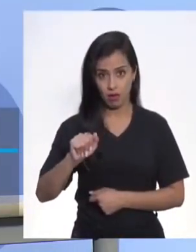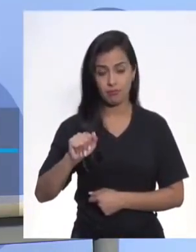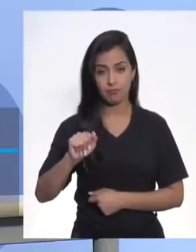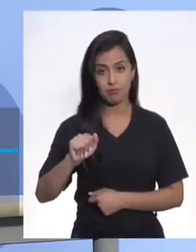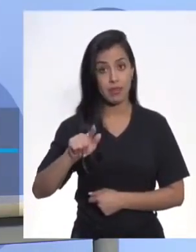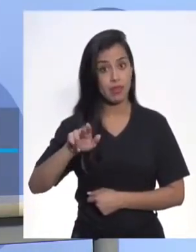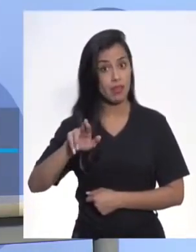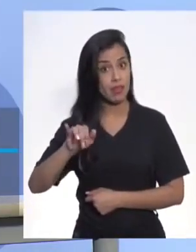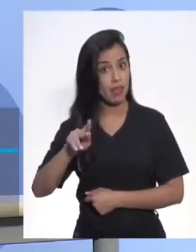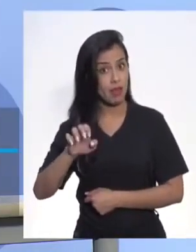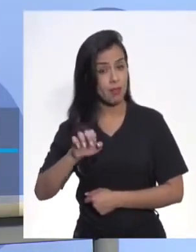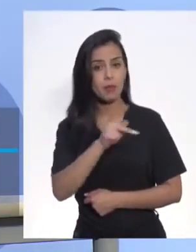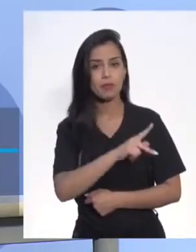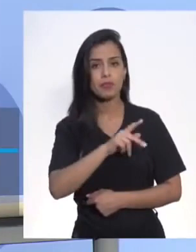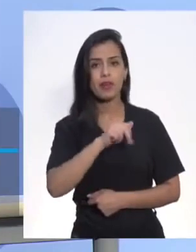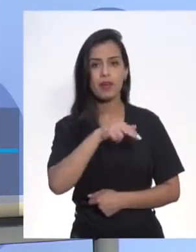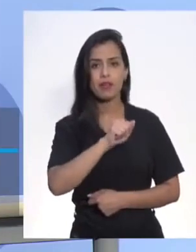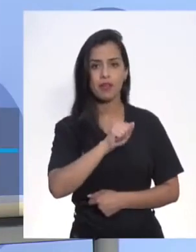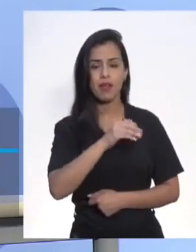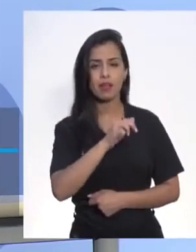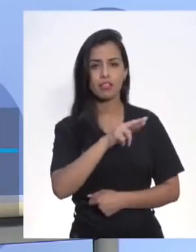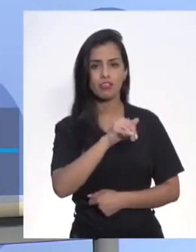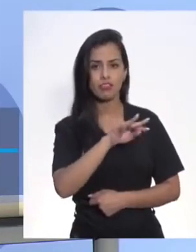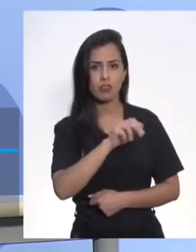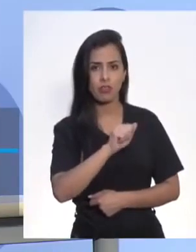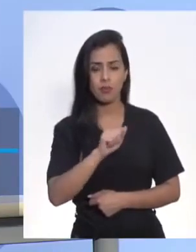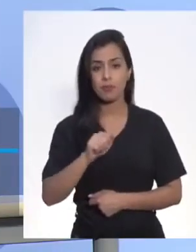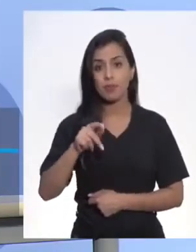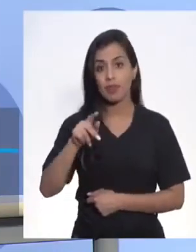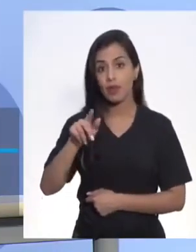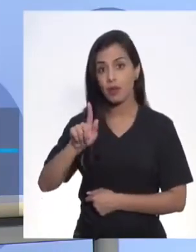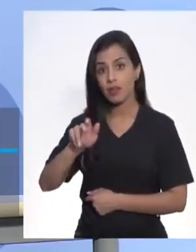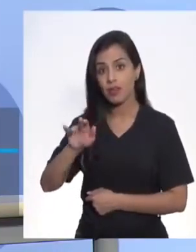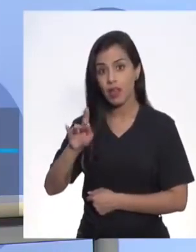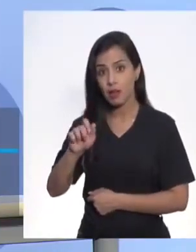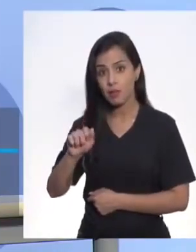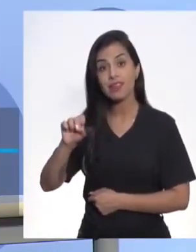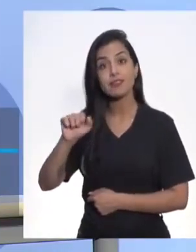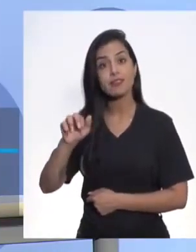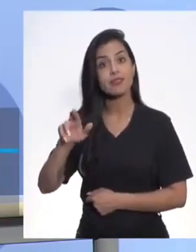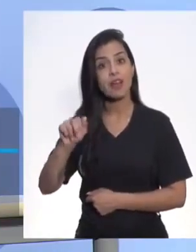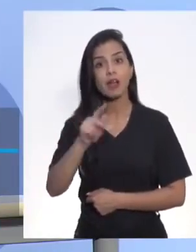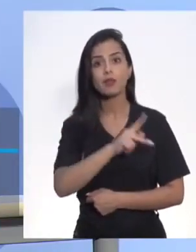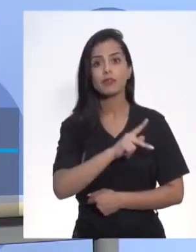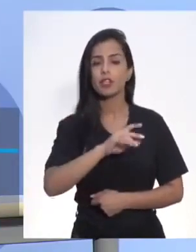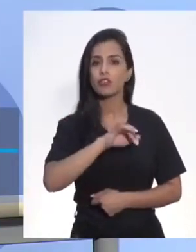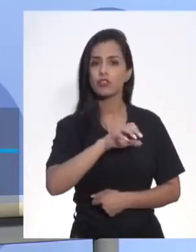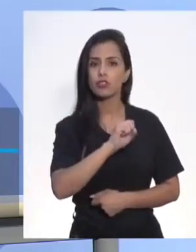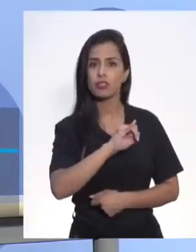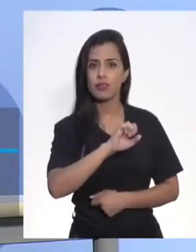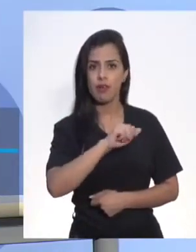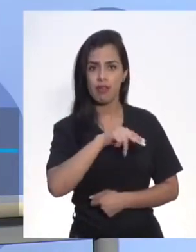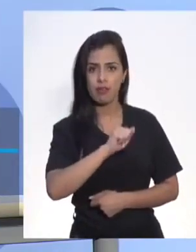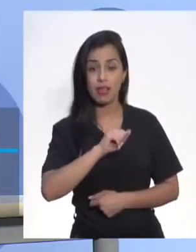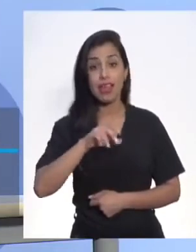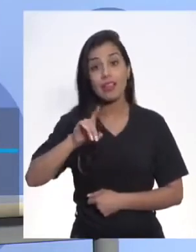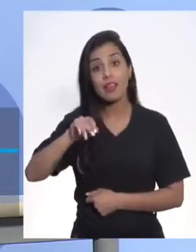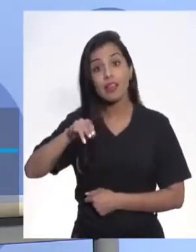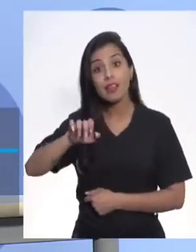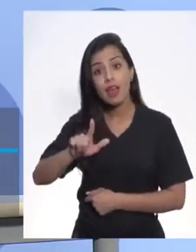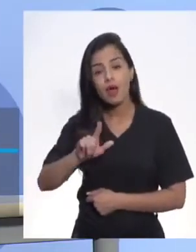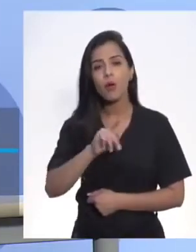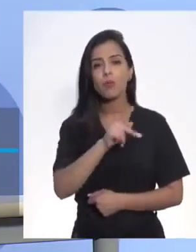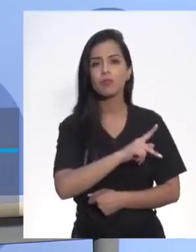e o Guilherme, da professora Ana Cristina, o Guilherme e a Sara, da professora Josiane, o Daniel, da professora